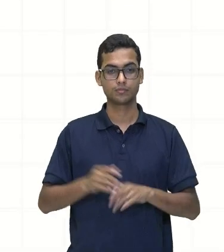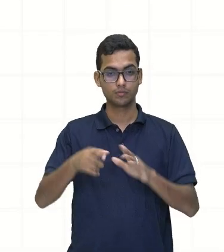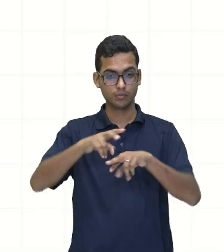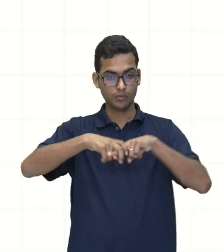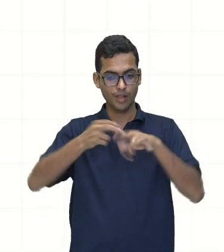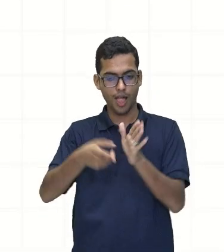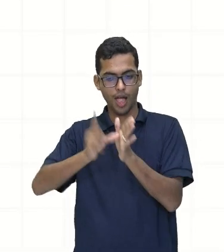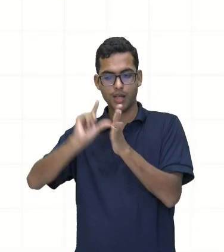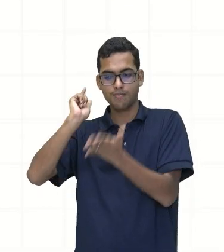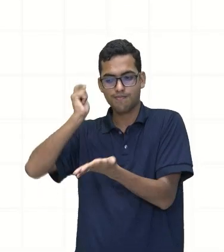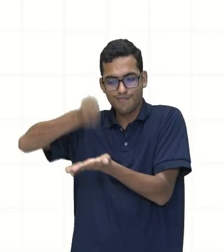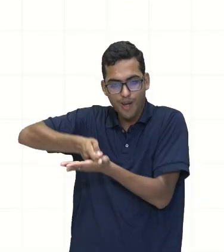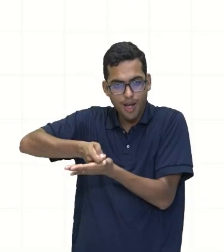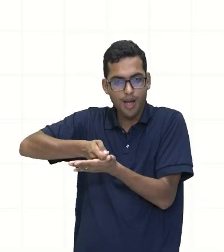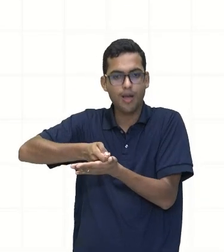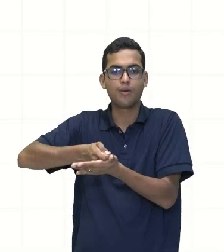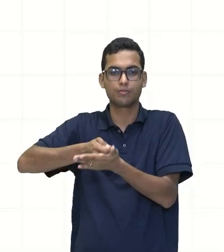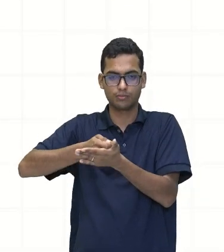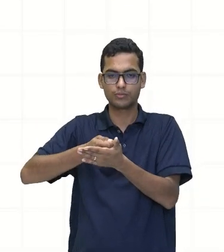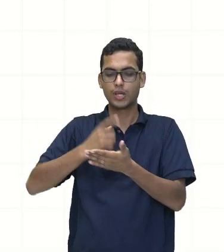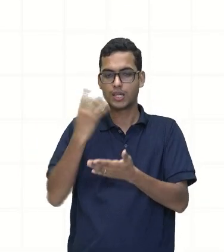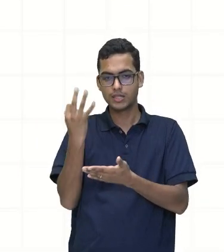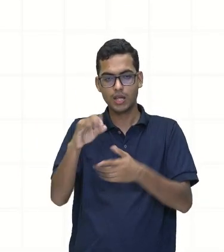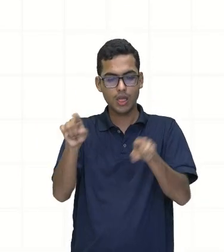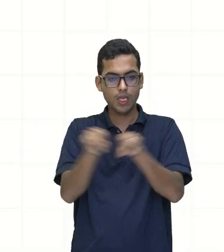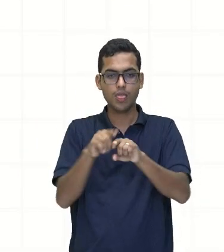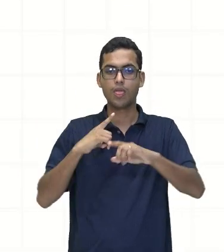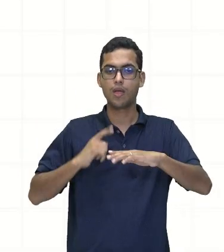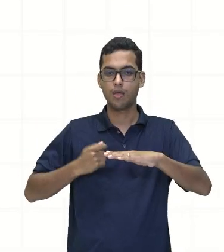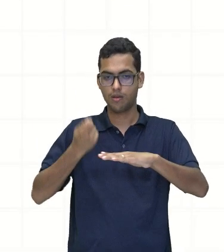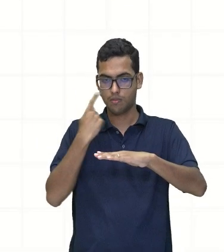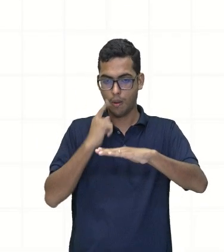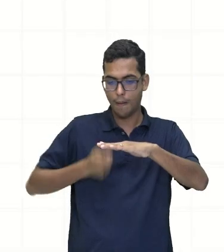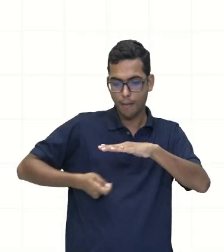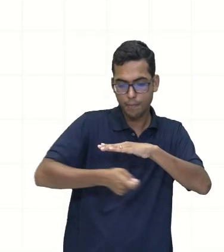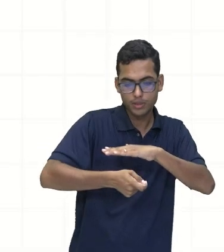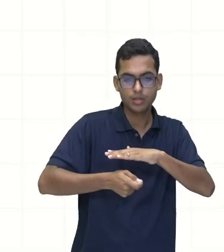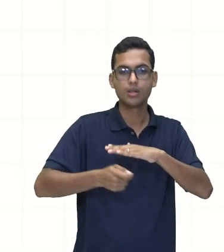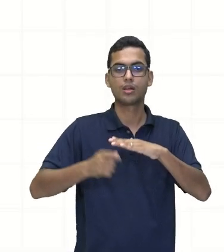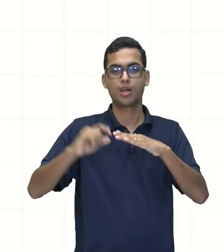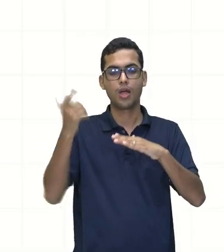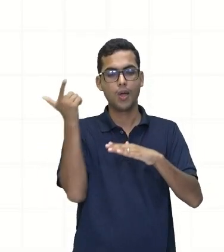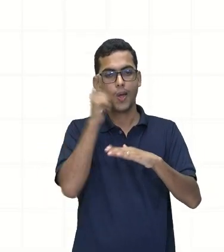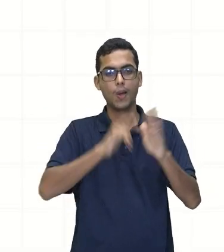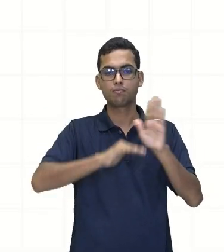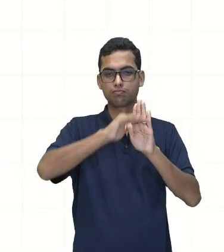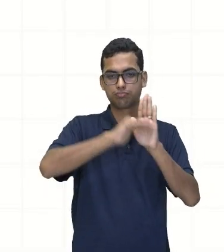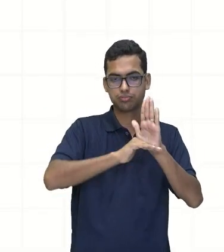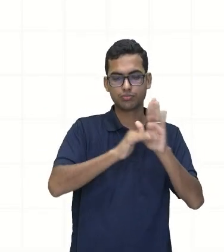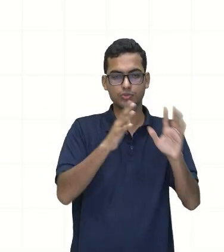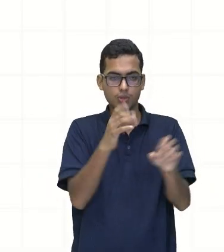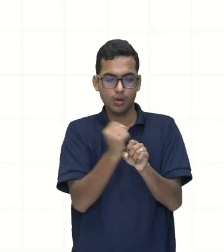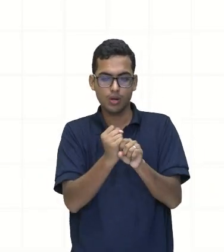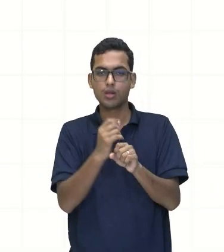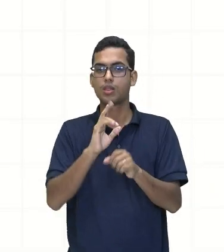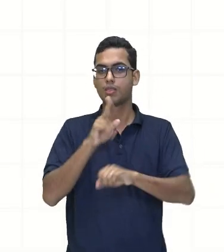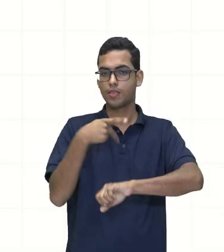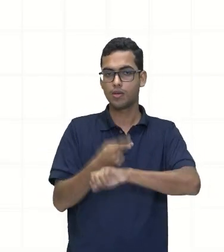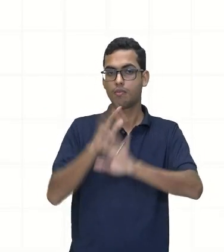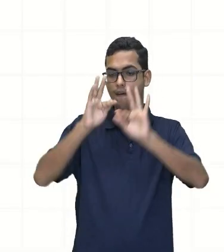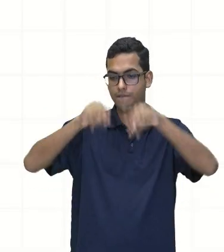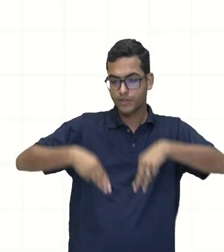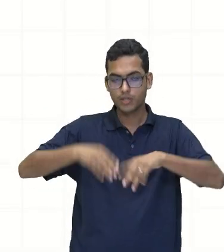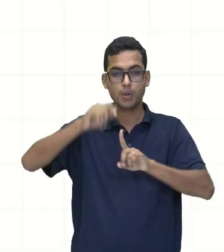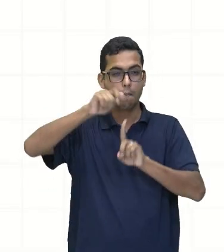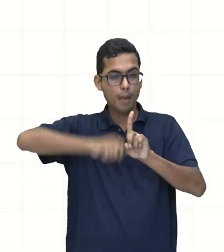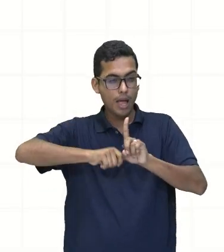sobrou 388. Esse é o saldo da conta de João ao final do mês, ok? Vamos aqui